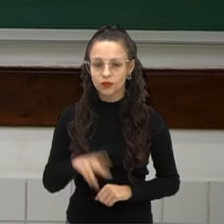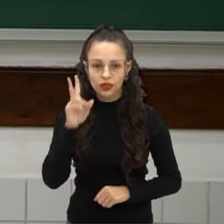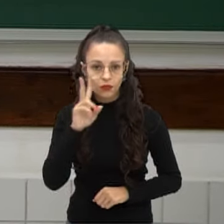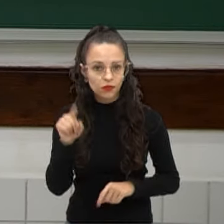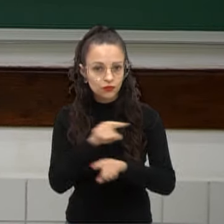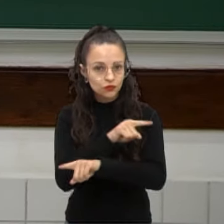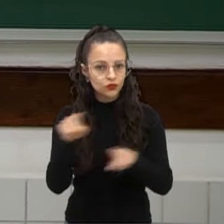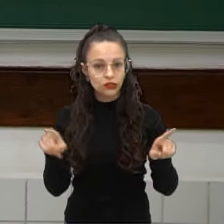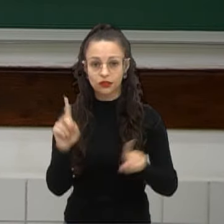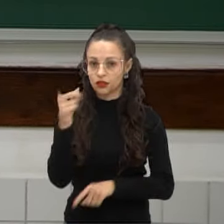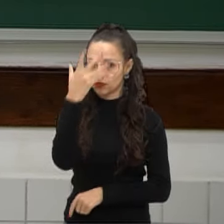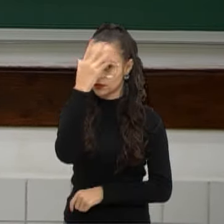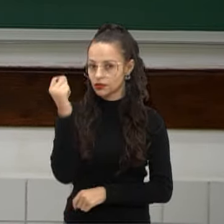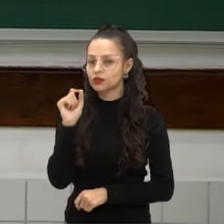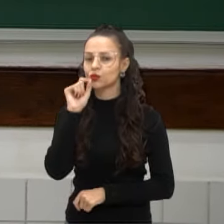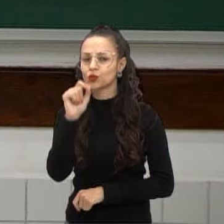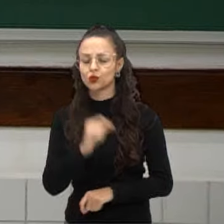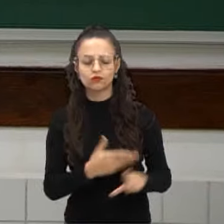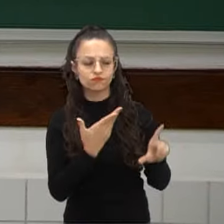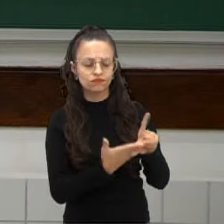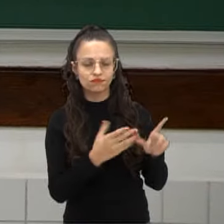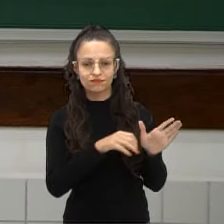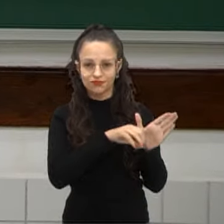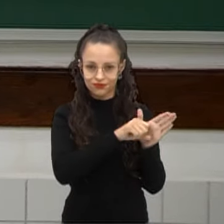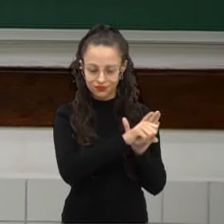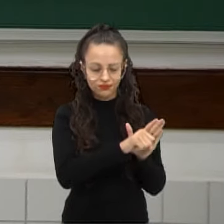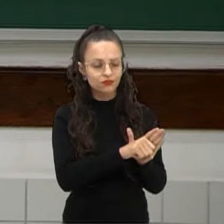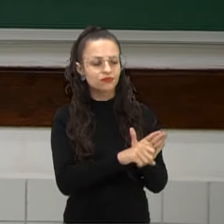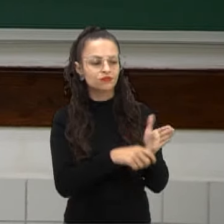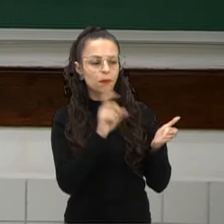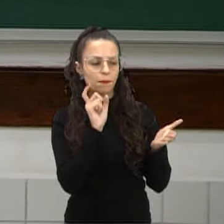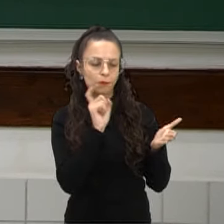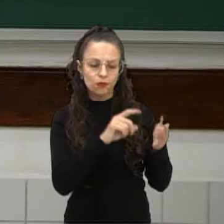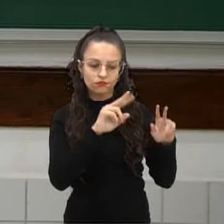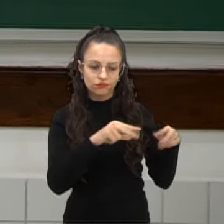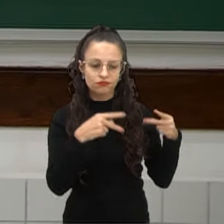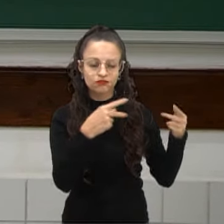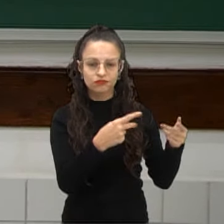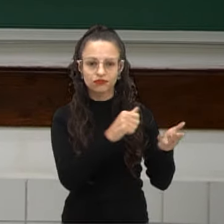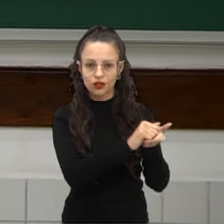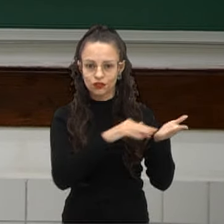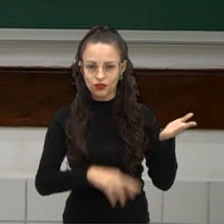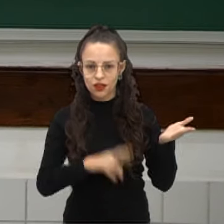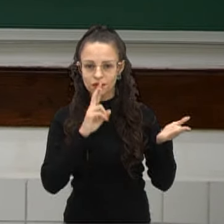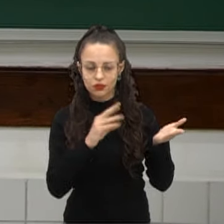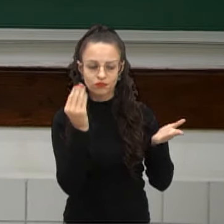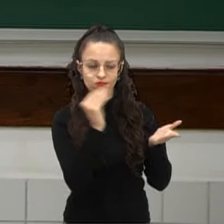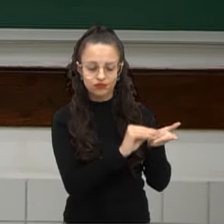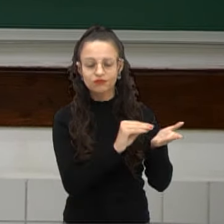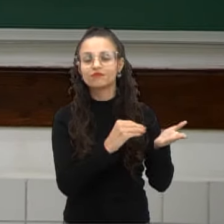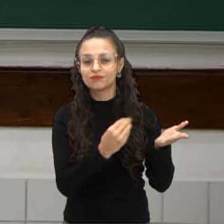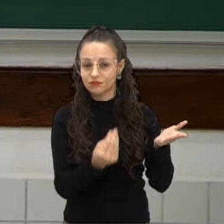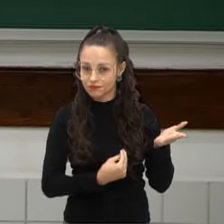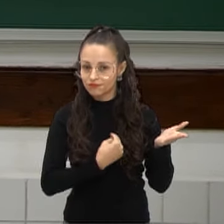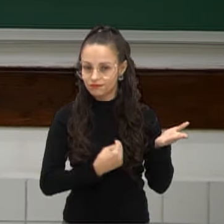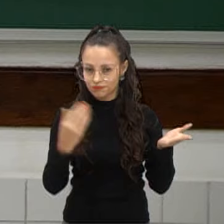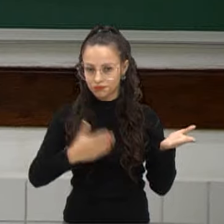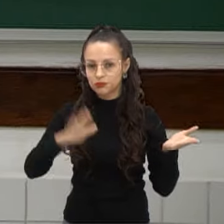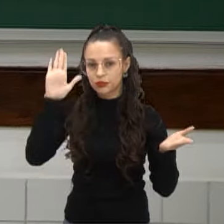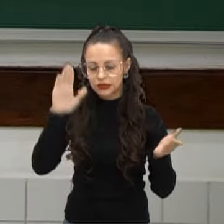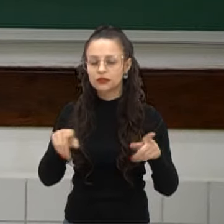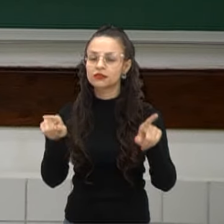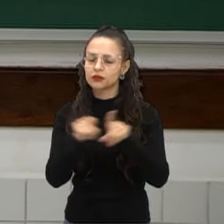esquecerem de registrar sua presença lá no Classroom, fazendo aquela atividade, né? E acompanhar nossas aulas, buscar a dúvida nas